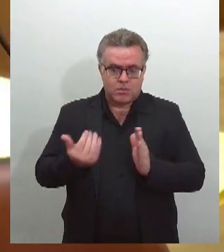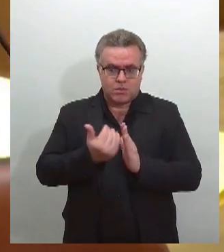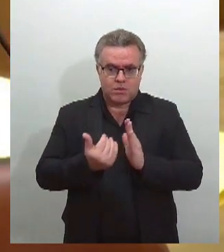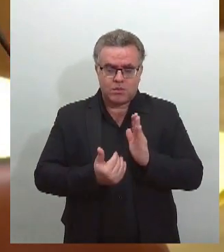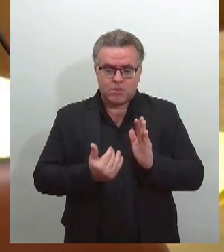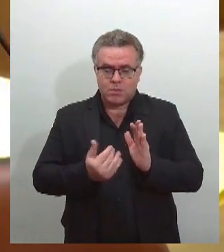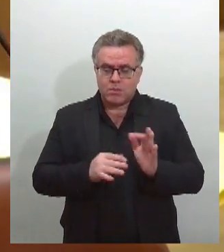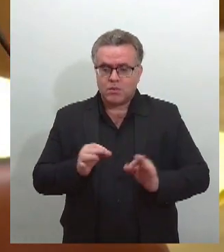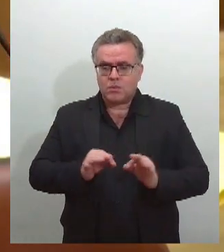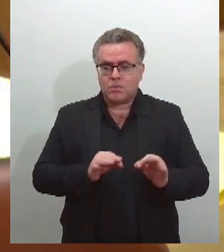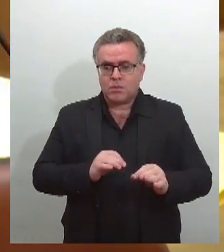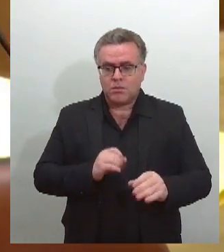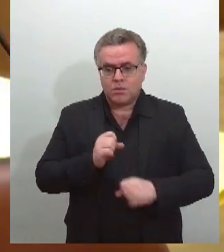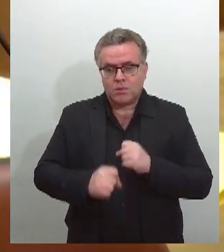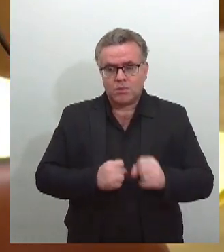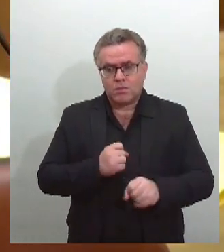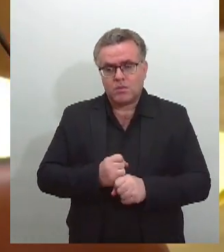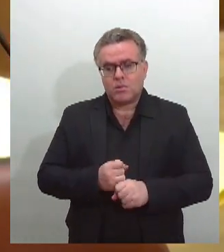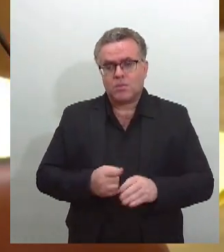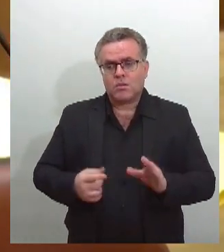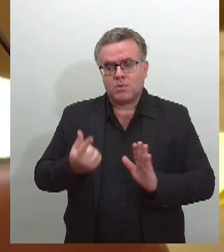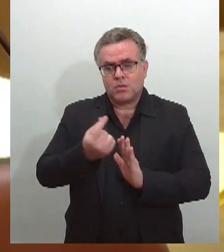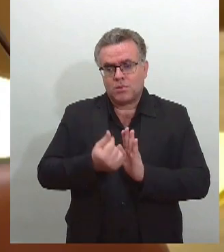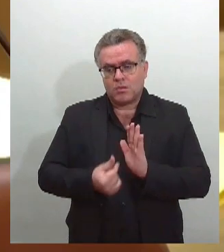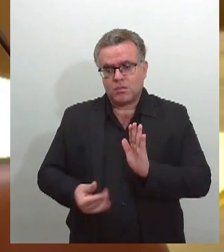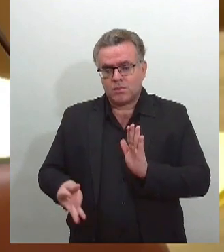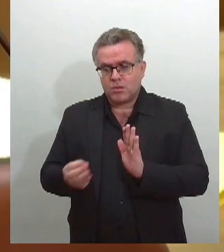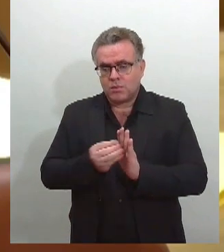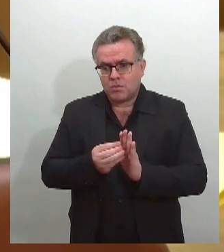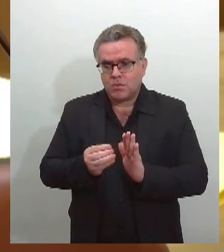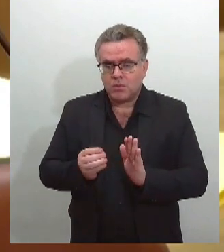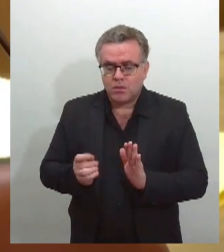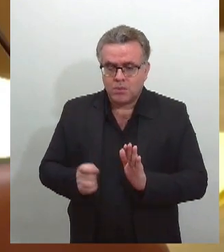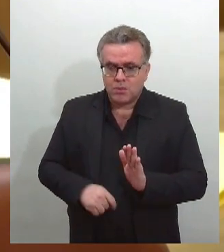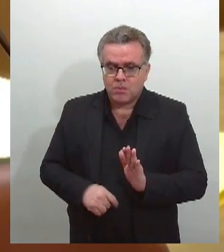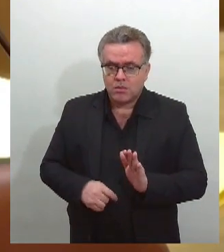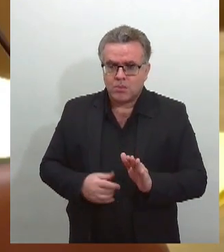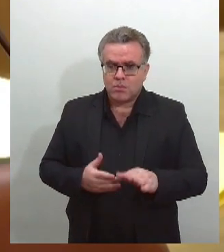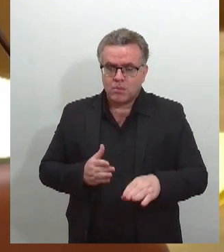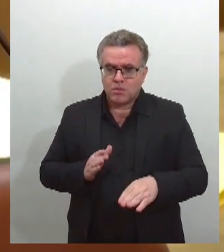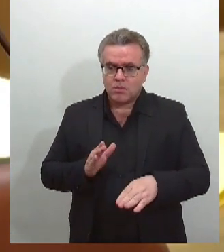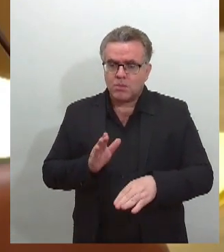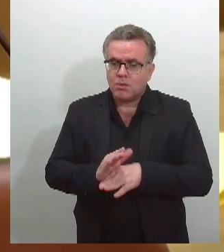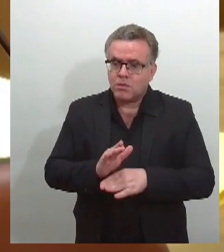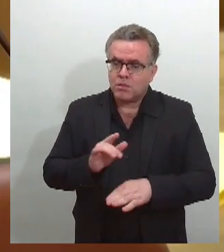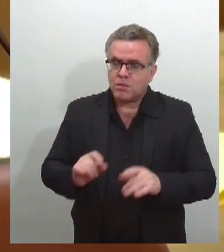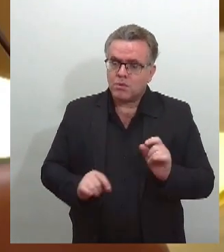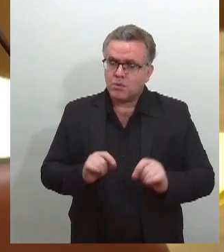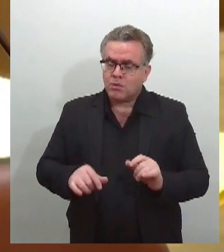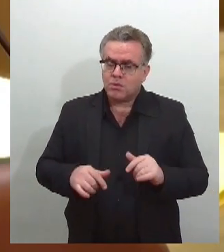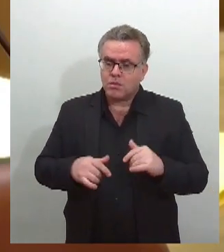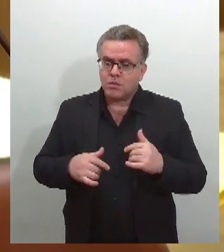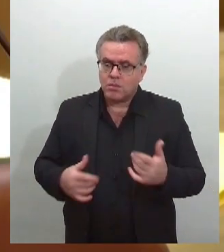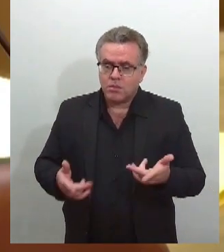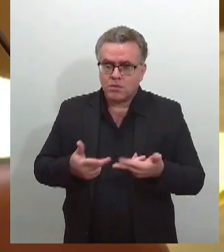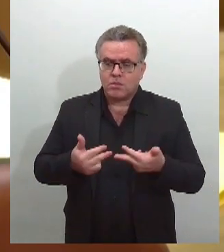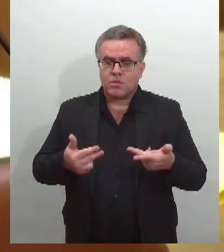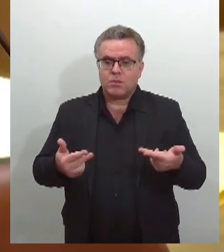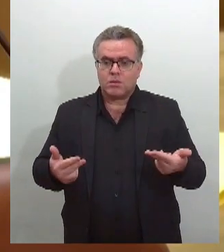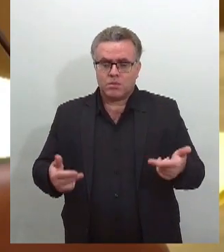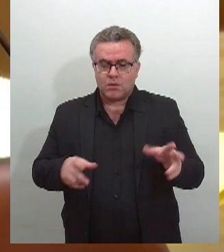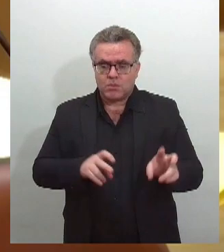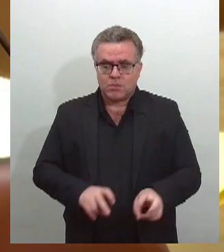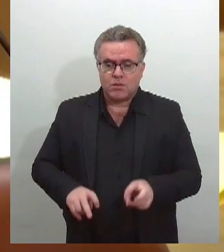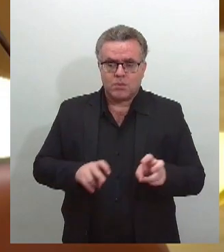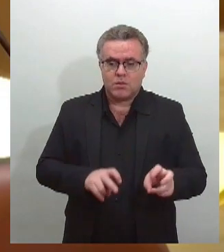precisa o orçamento ter uma destinação para fortalecimento, né, dos pequenos agricultores. A gente